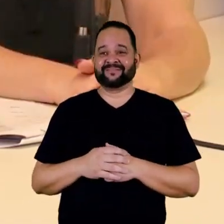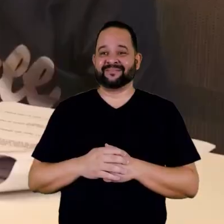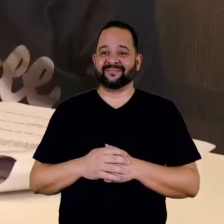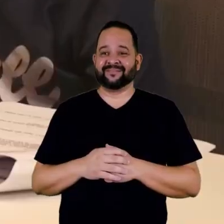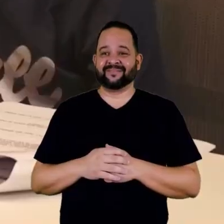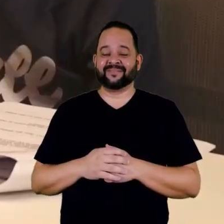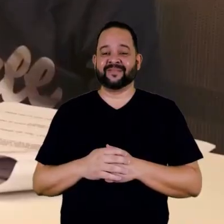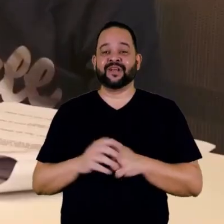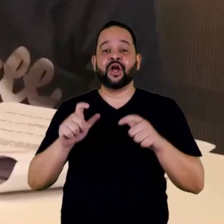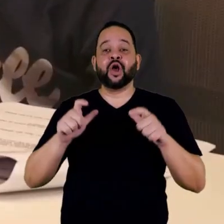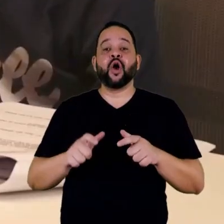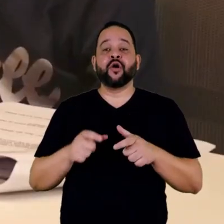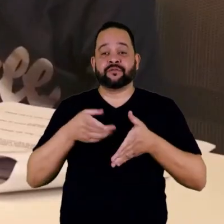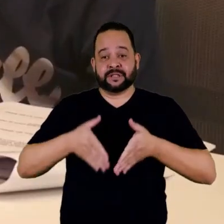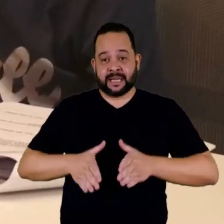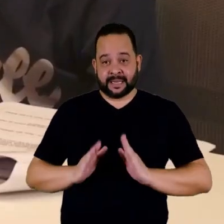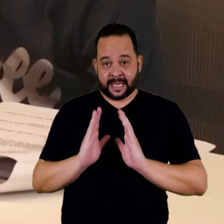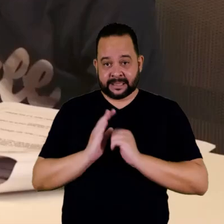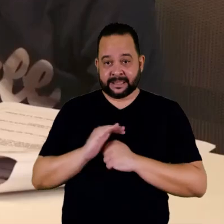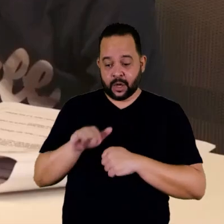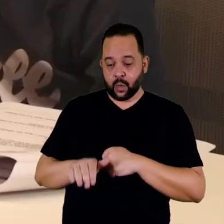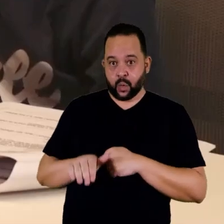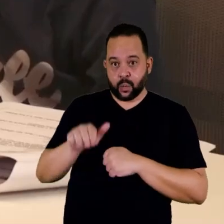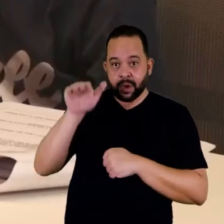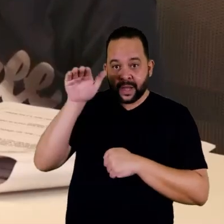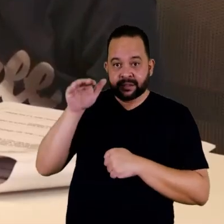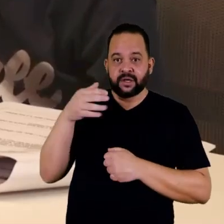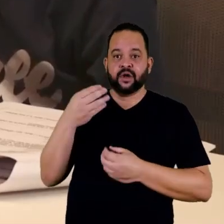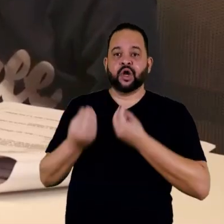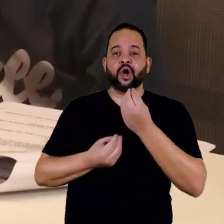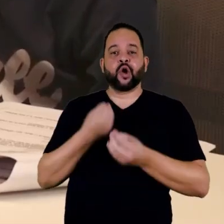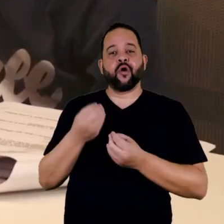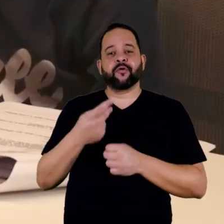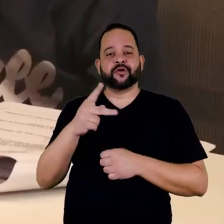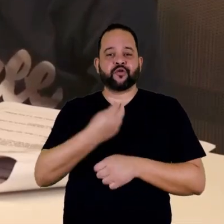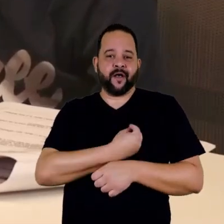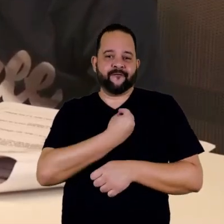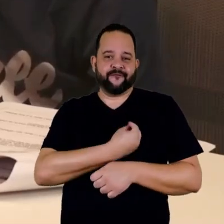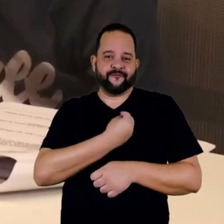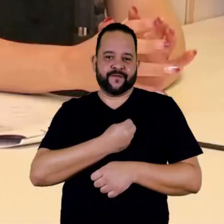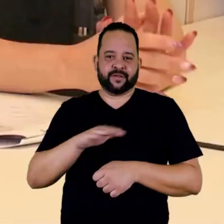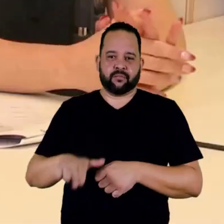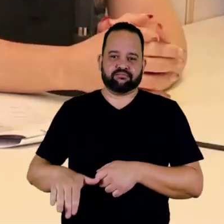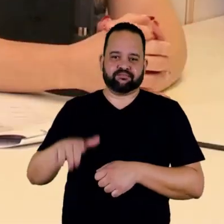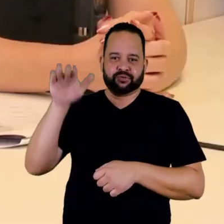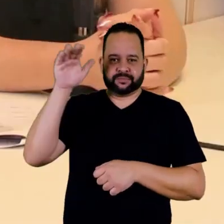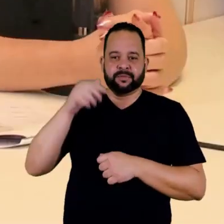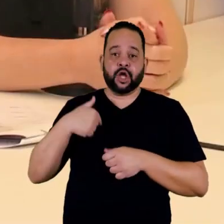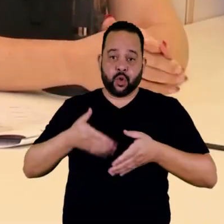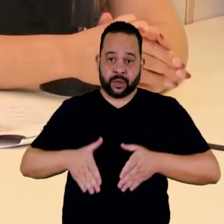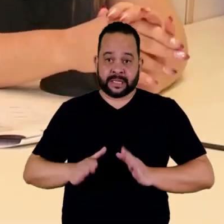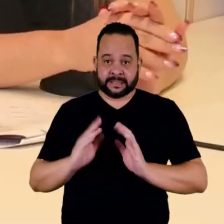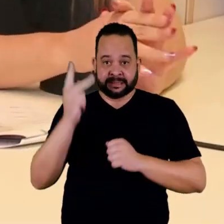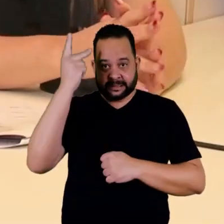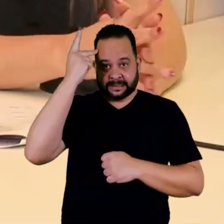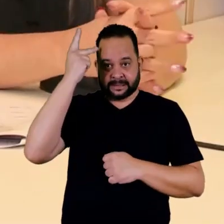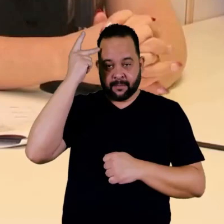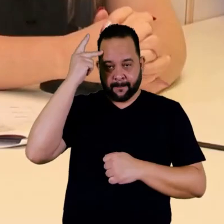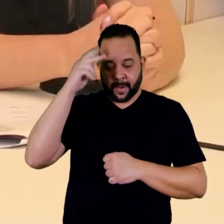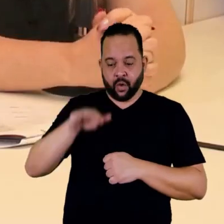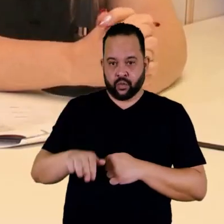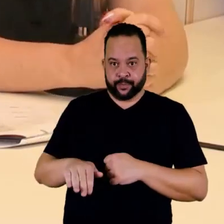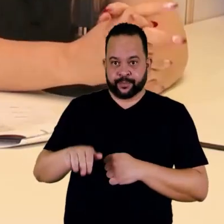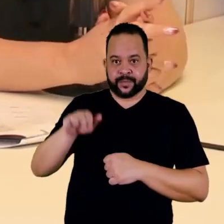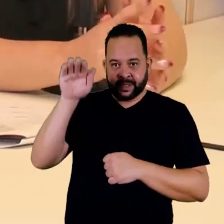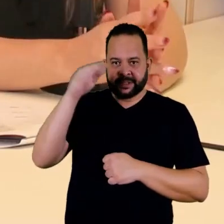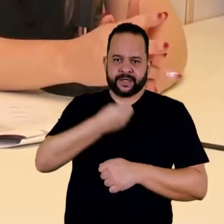junun Onde você nasceu e cresceu e como foi a sua infância é eu nasci em São Paulo